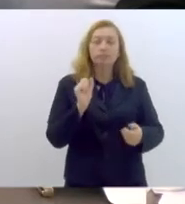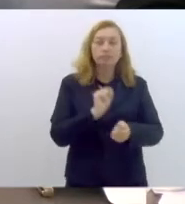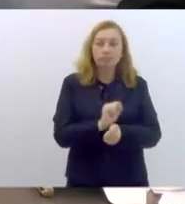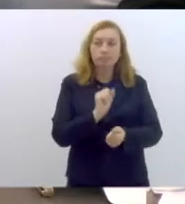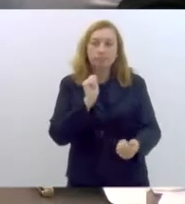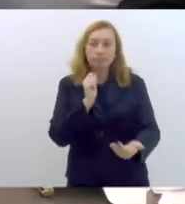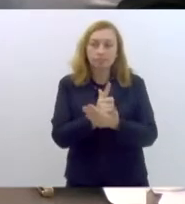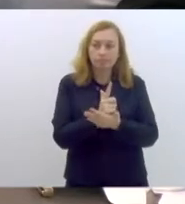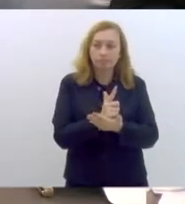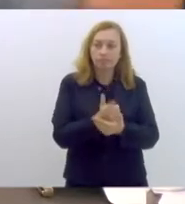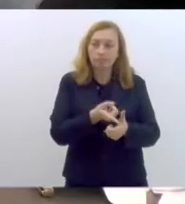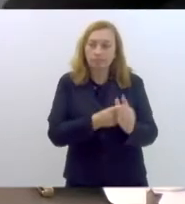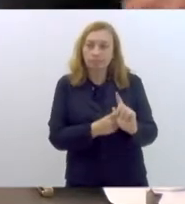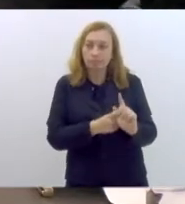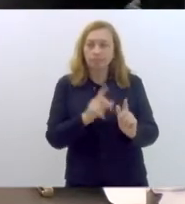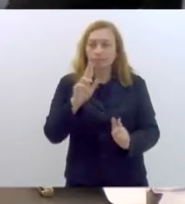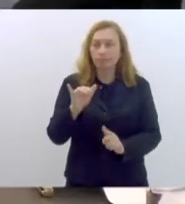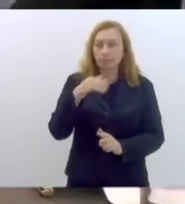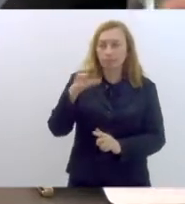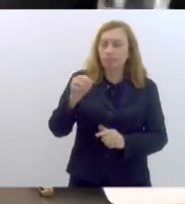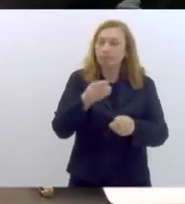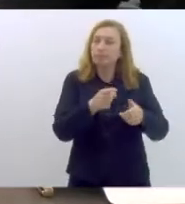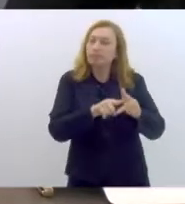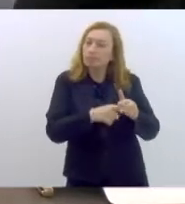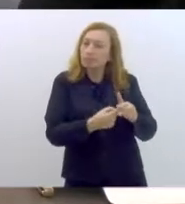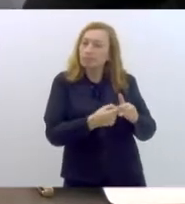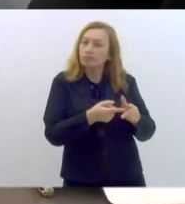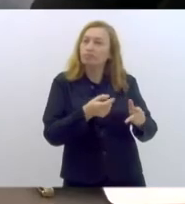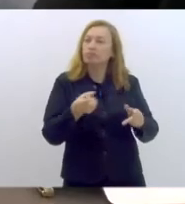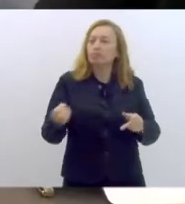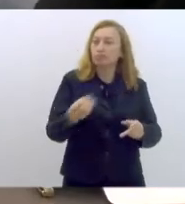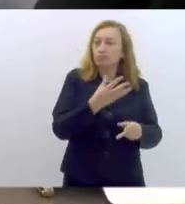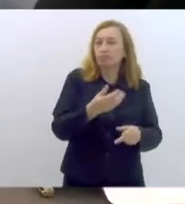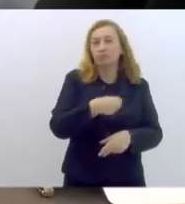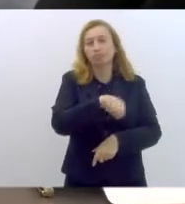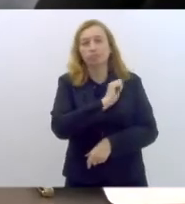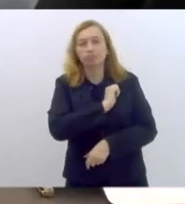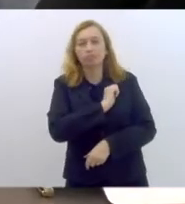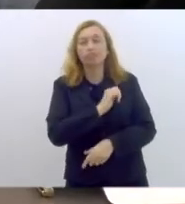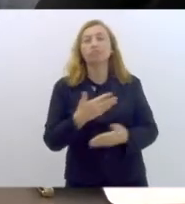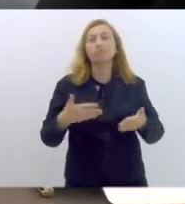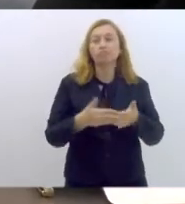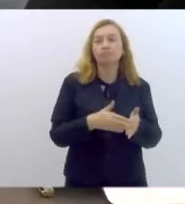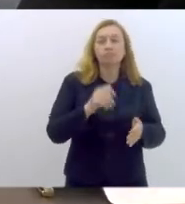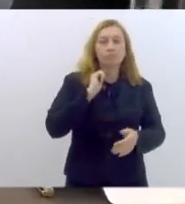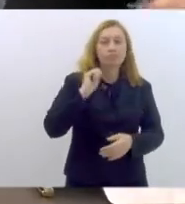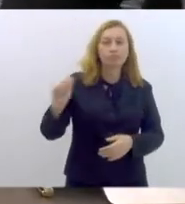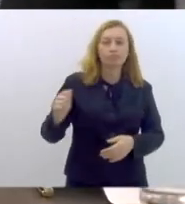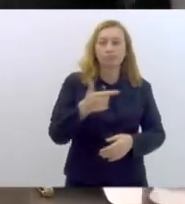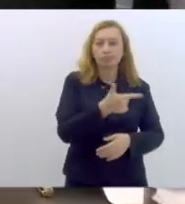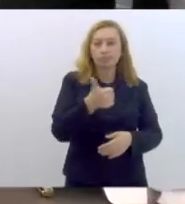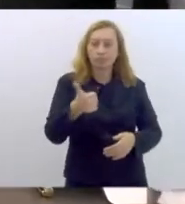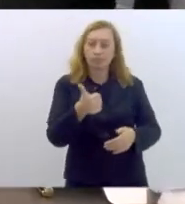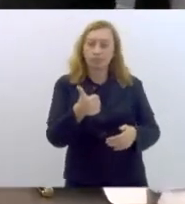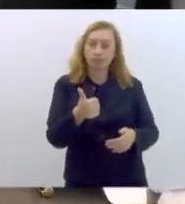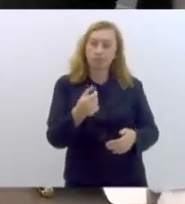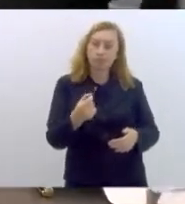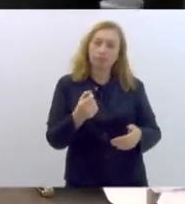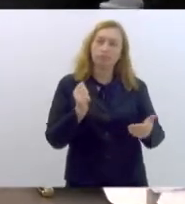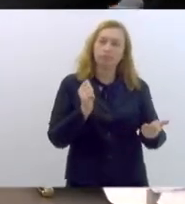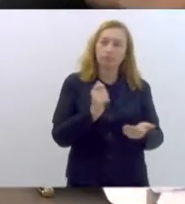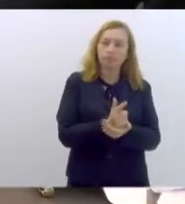dívida enquanto a União regulamentasse a entrada do novo regime. Então, em abril de 20, a gente para de pagar qualquer dívida para a